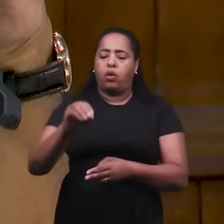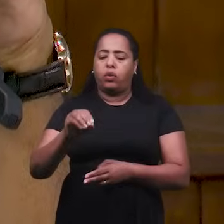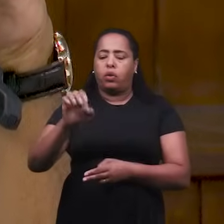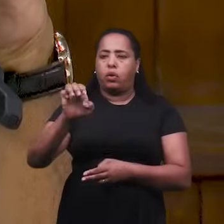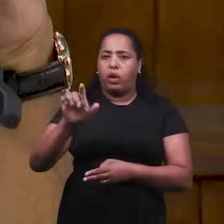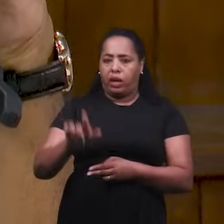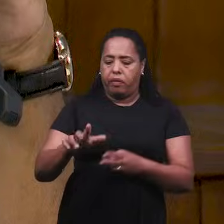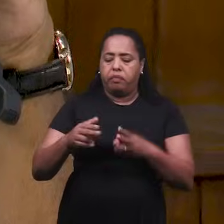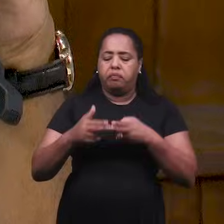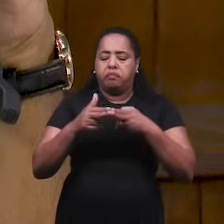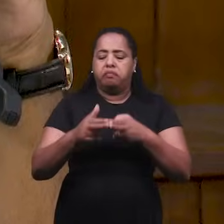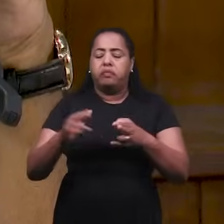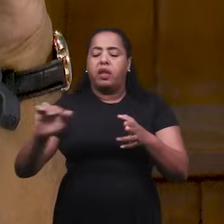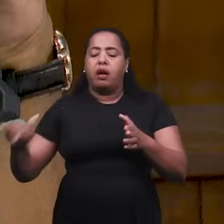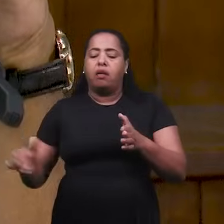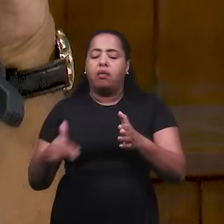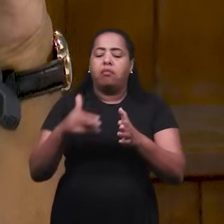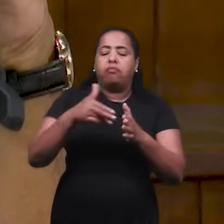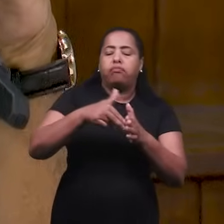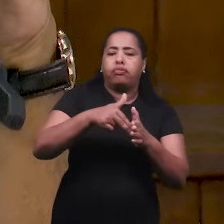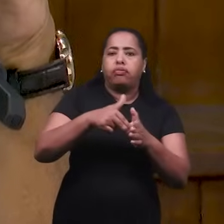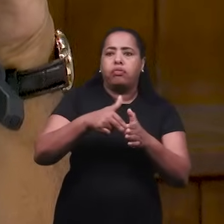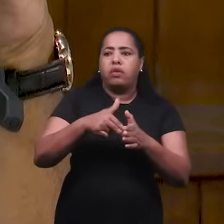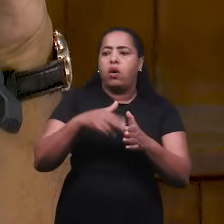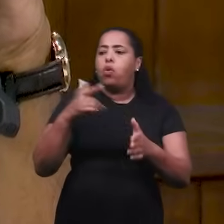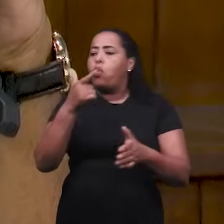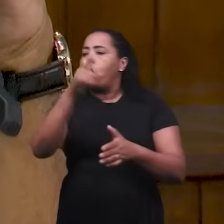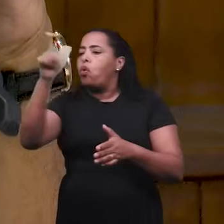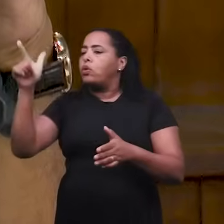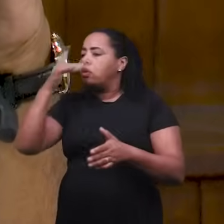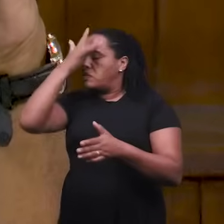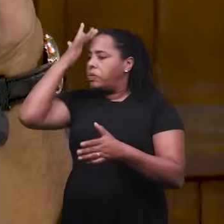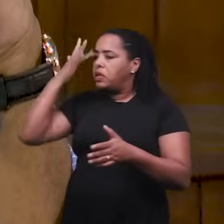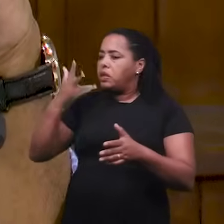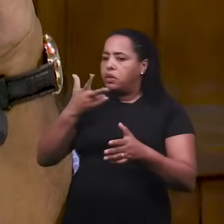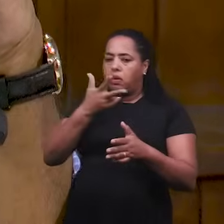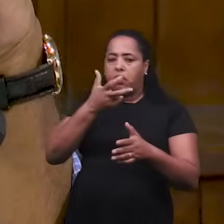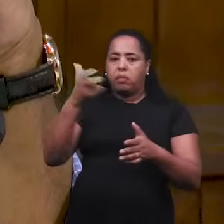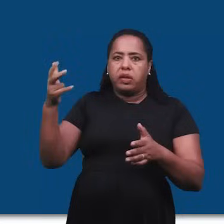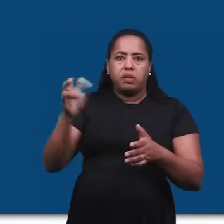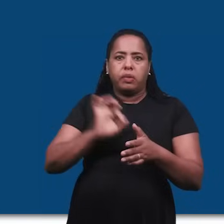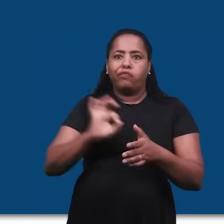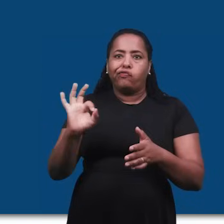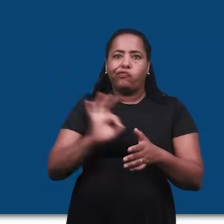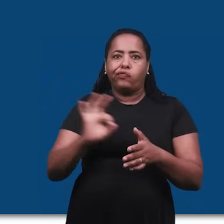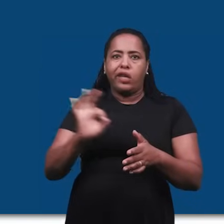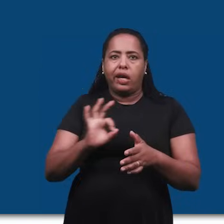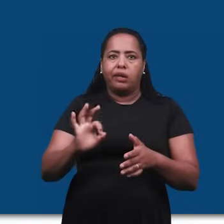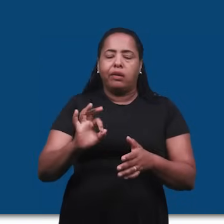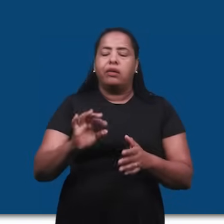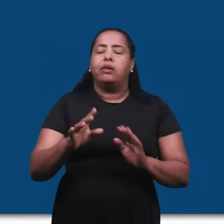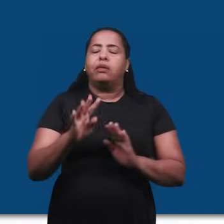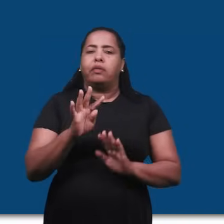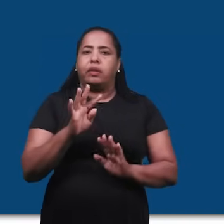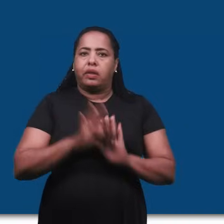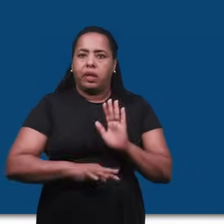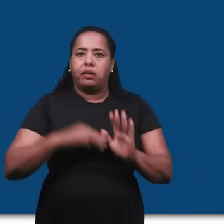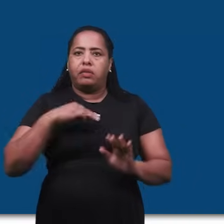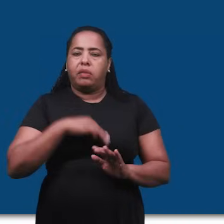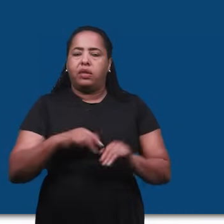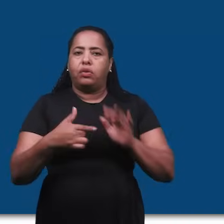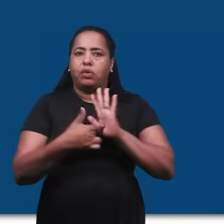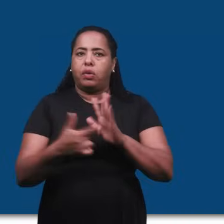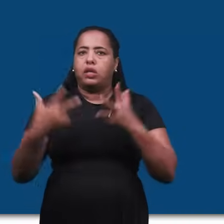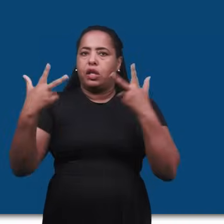seguinte, não perceberam quando ele entrou na arca, ninguém percebeu. O texto aqui, Mateus 24, 37, assim, como foi no dia de